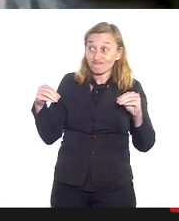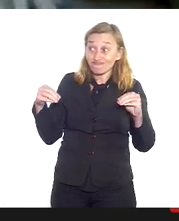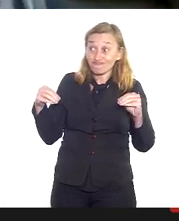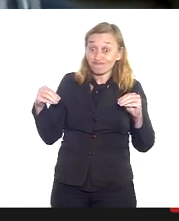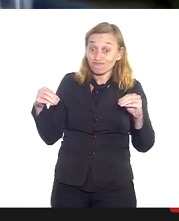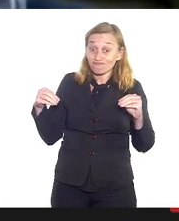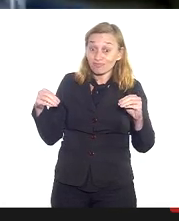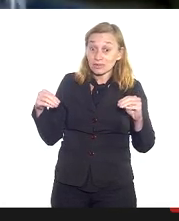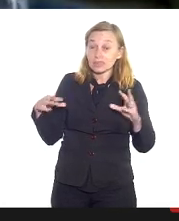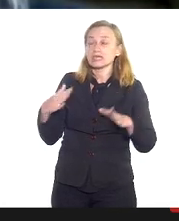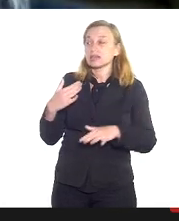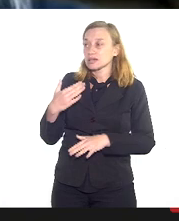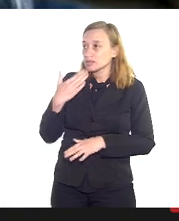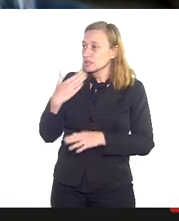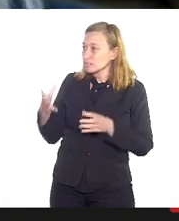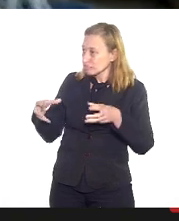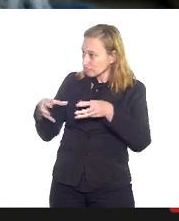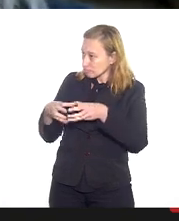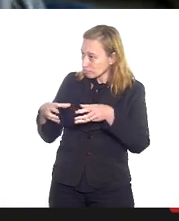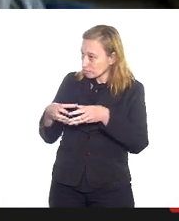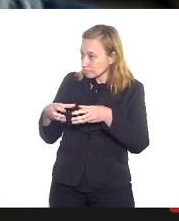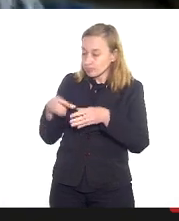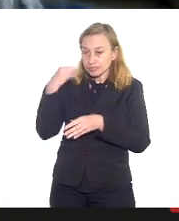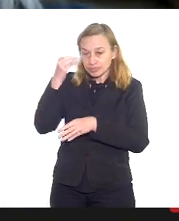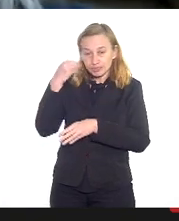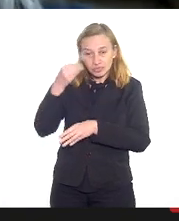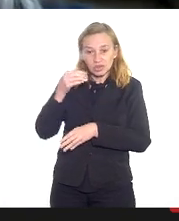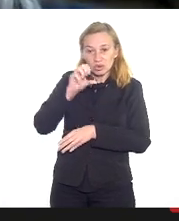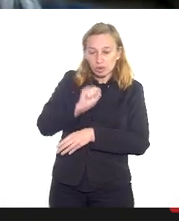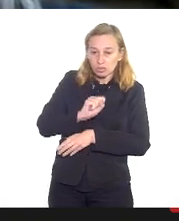eu traria para a comissão a experiência da Lei